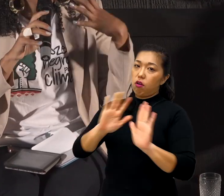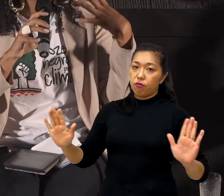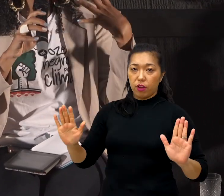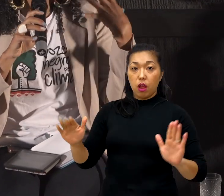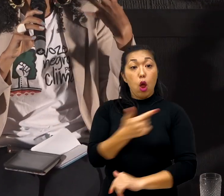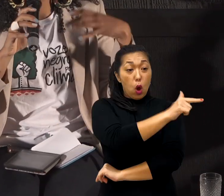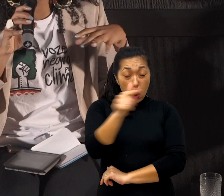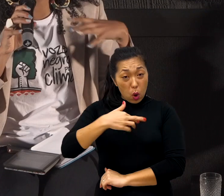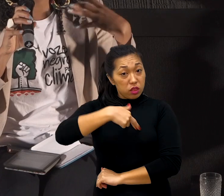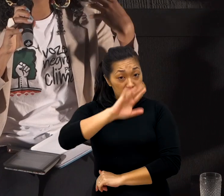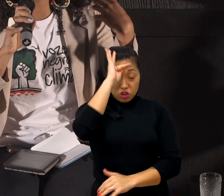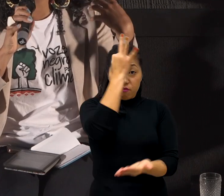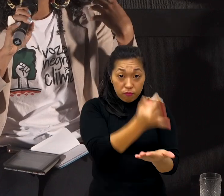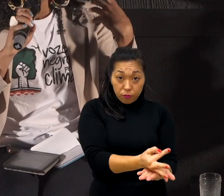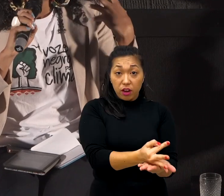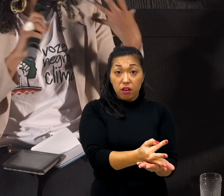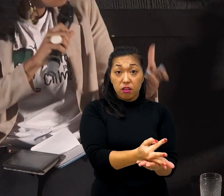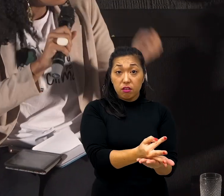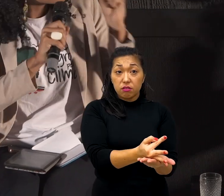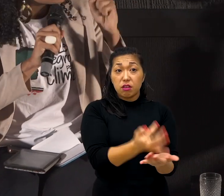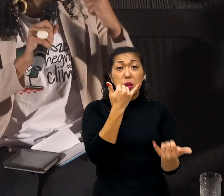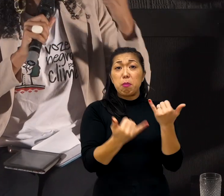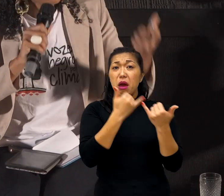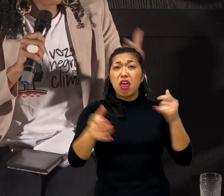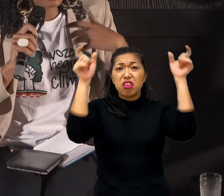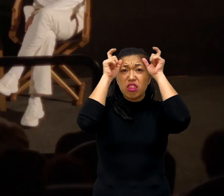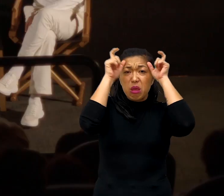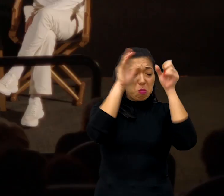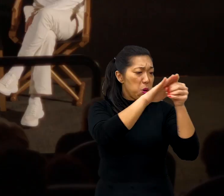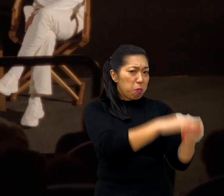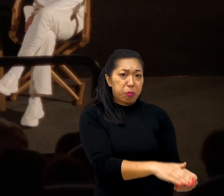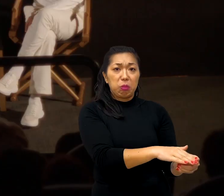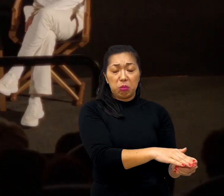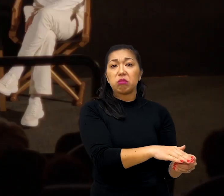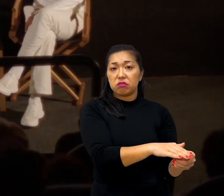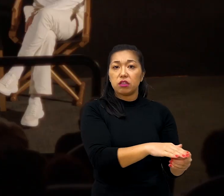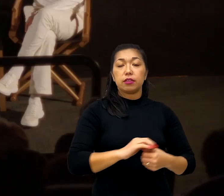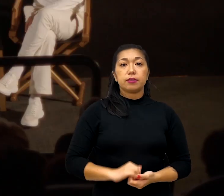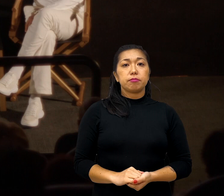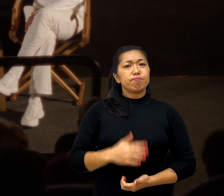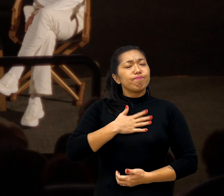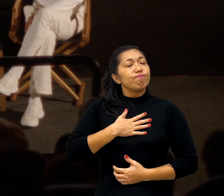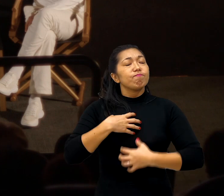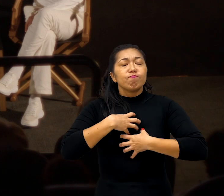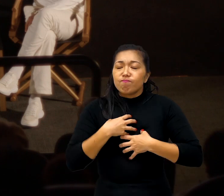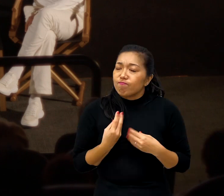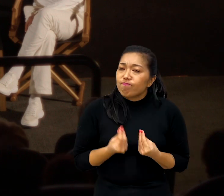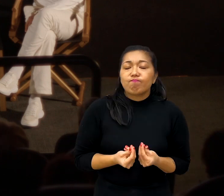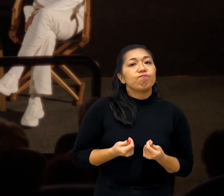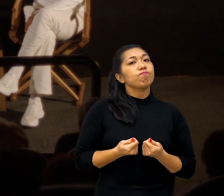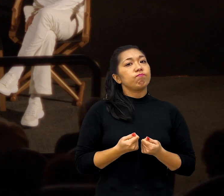são colocadas de uma forma demoníaca, de uma forma satânica. E, para mim, é muito doloroso trazer